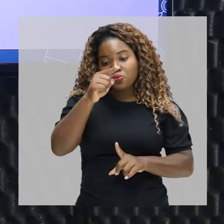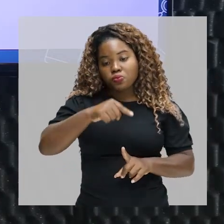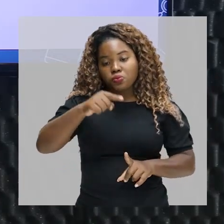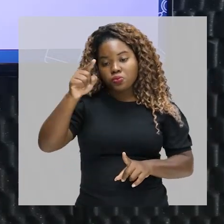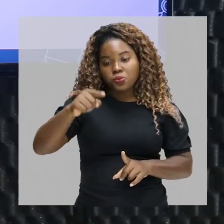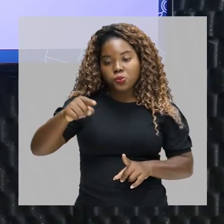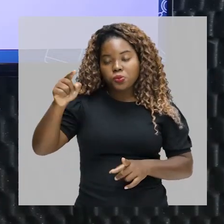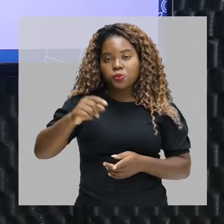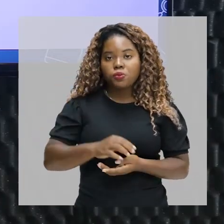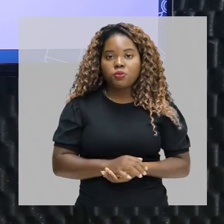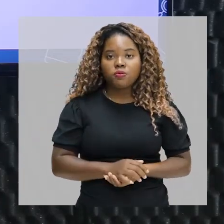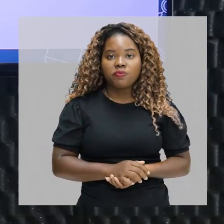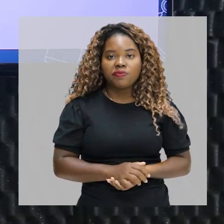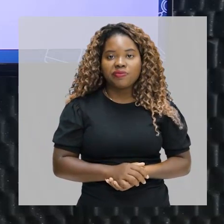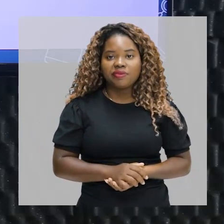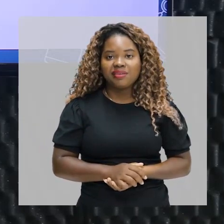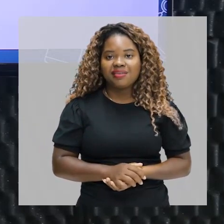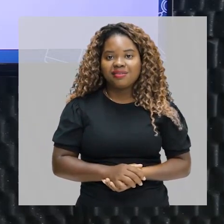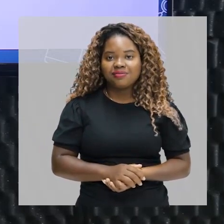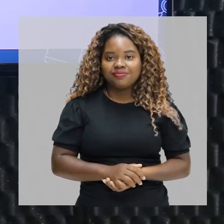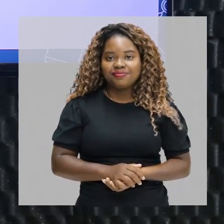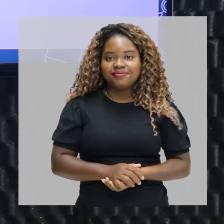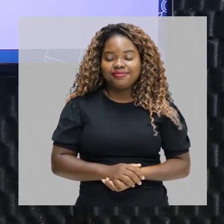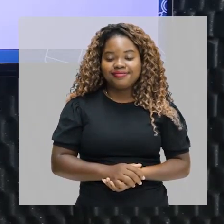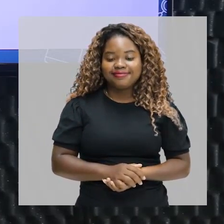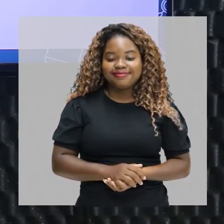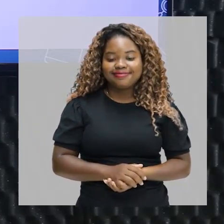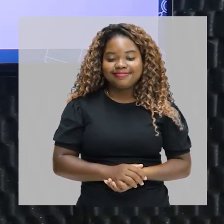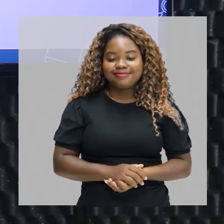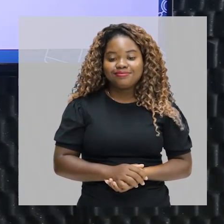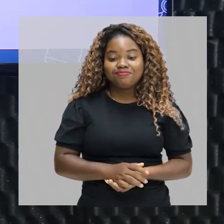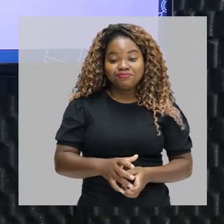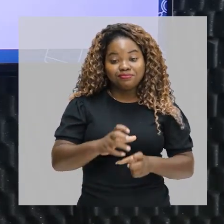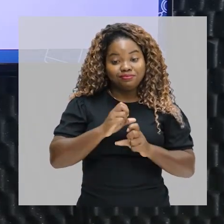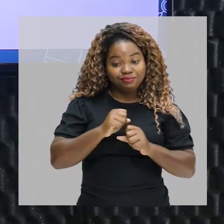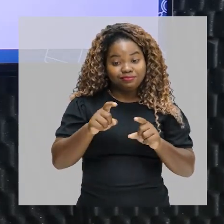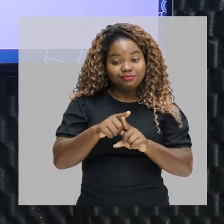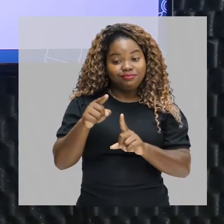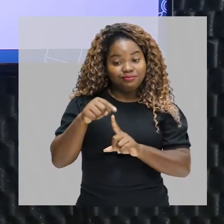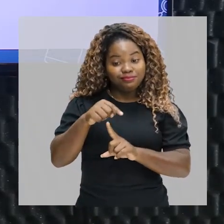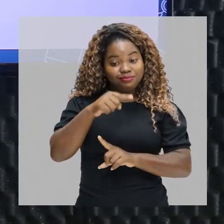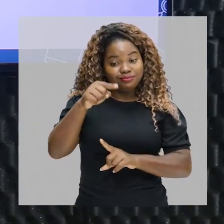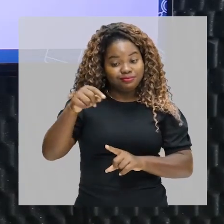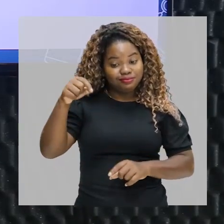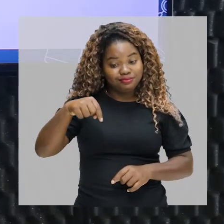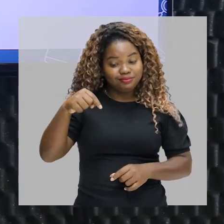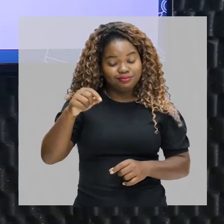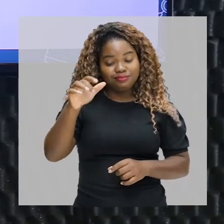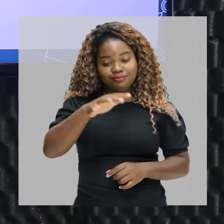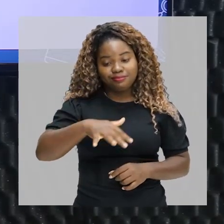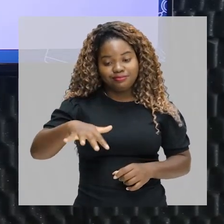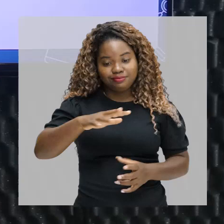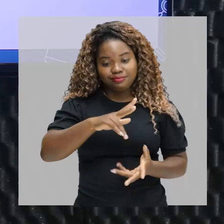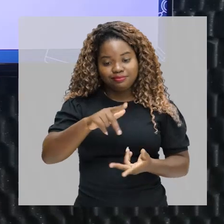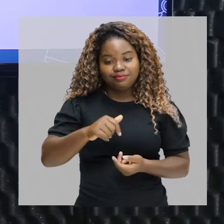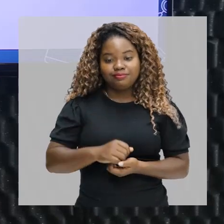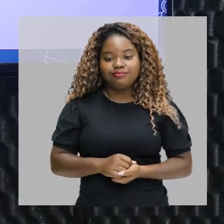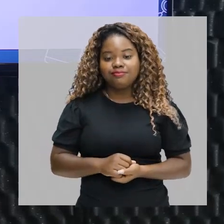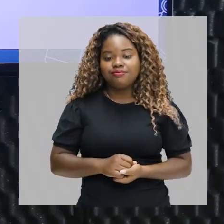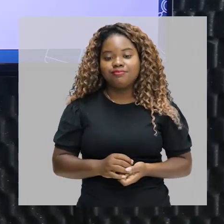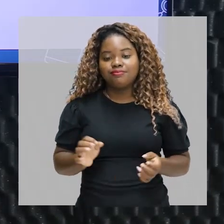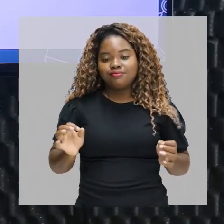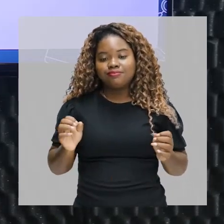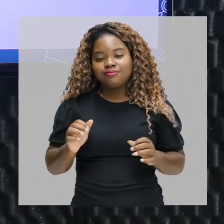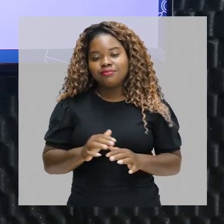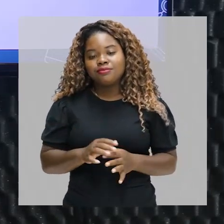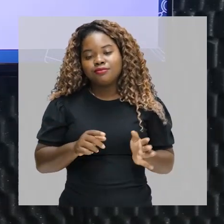eletromagnética que está aí, né, viajando pelo espaço, né? Nós recebemos também esse tipo de onda aqui na Terra, tá ok? Bom, então,